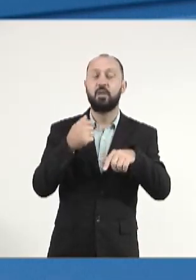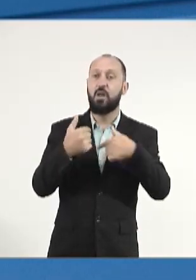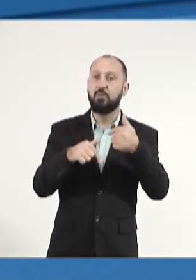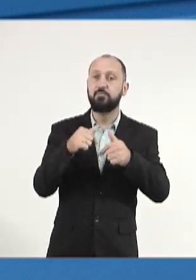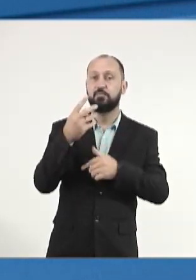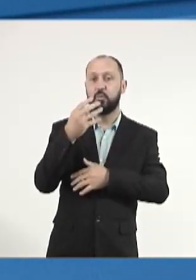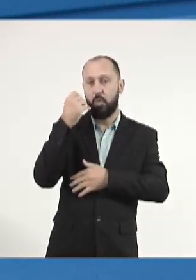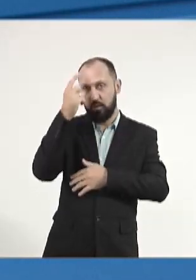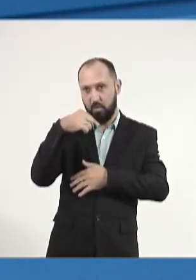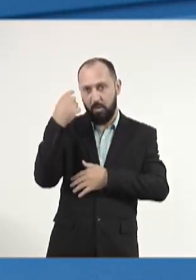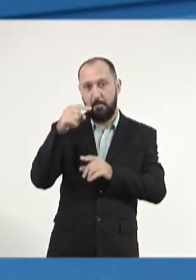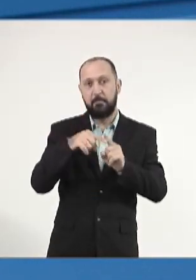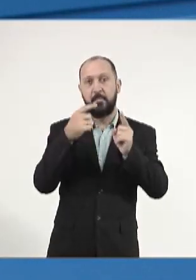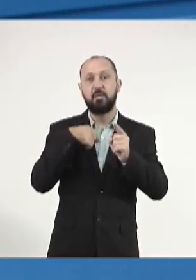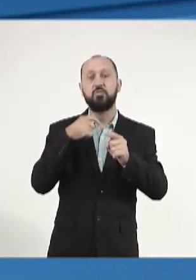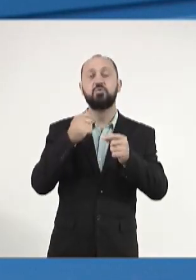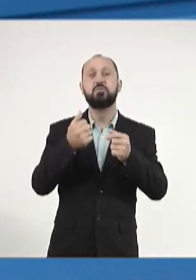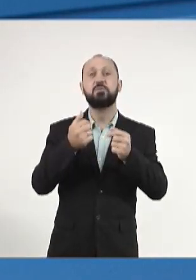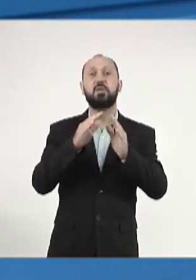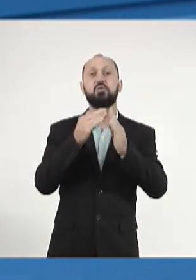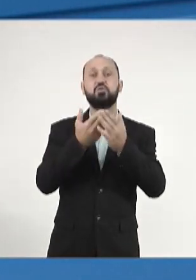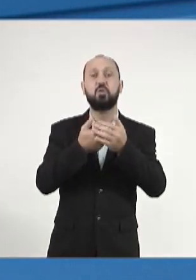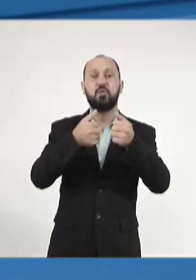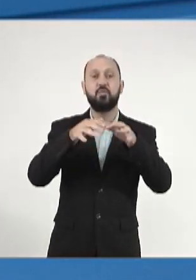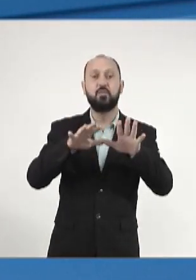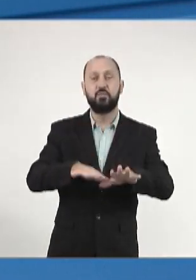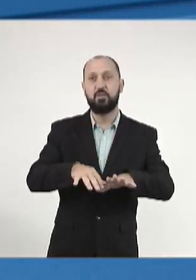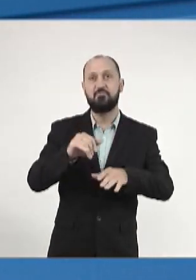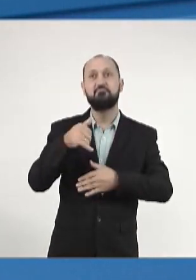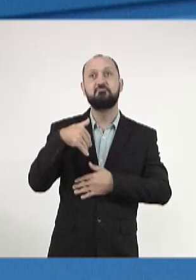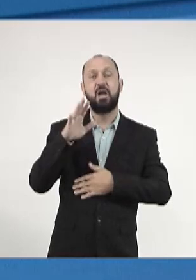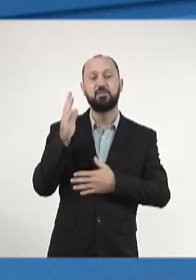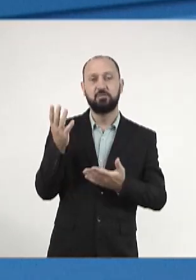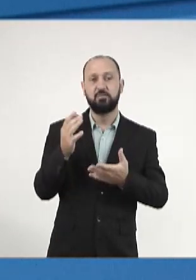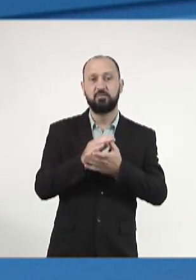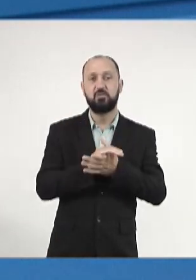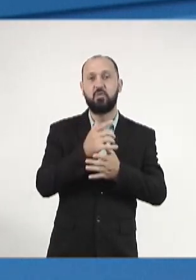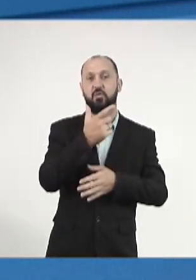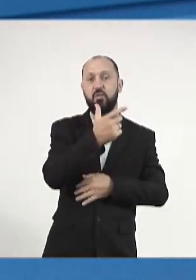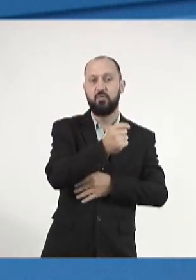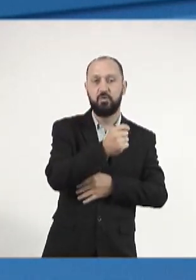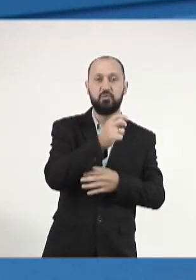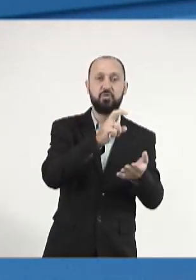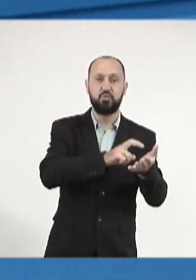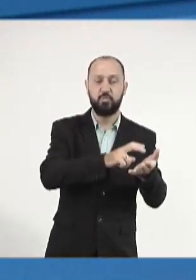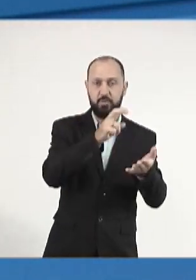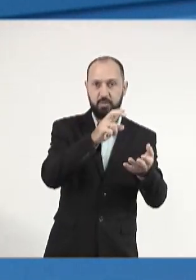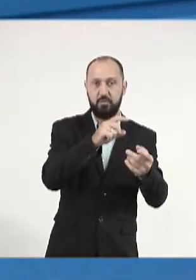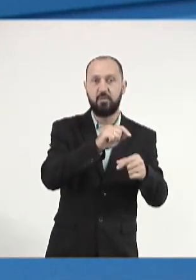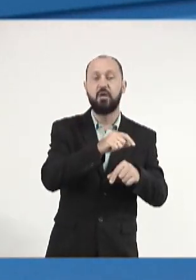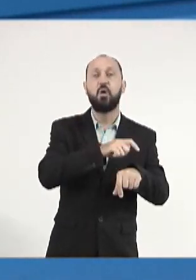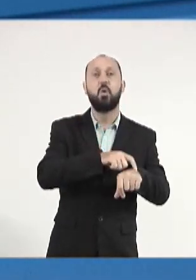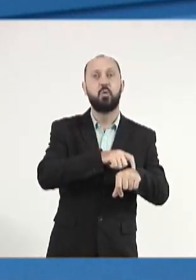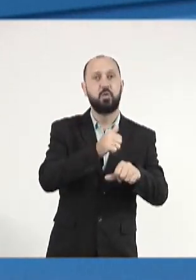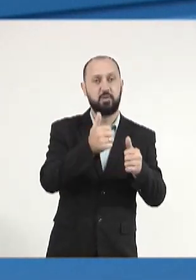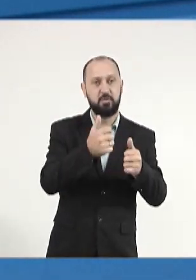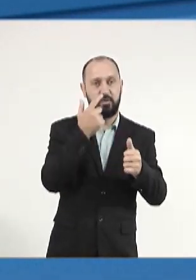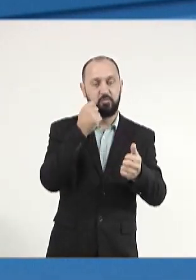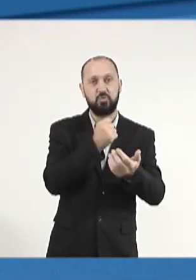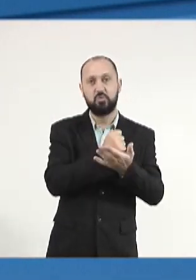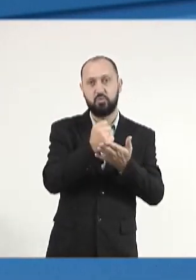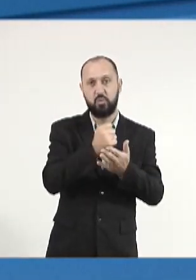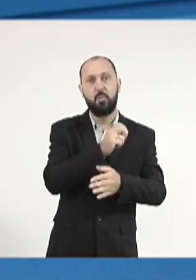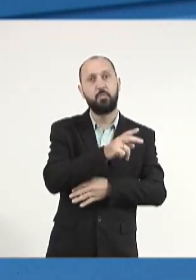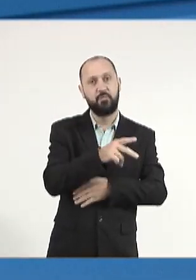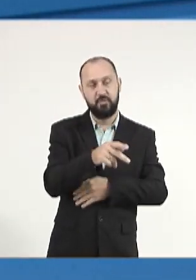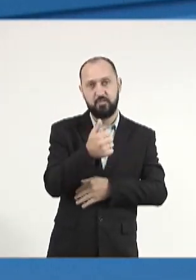trabalham 40 horas, mas o tempo da criança na escola ultrapassa esse tempo. Então, 20 horas no período da manhã, que é o tempo de contratação